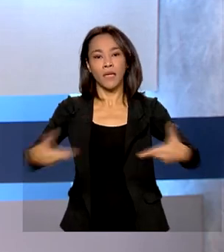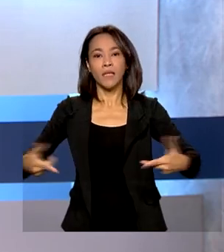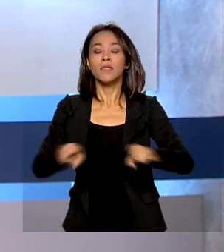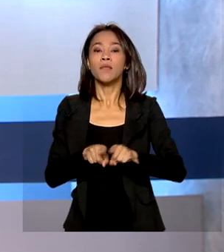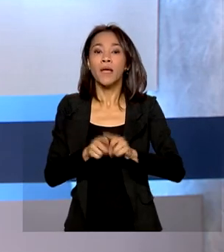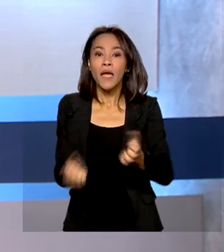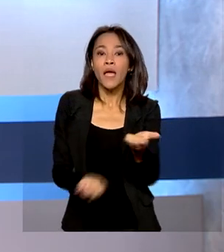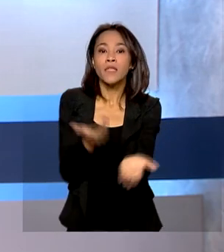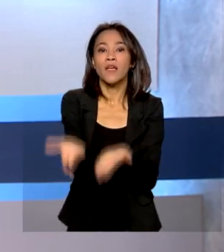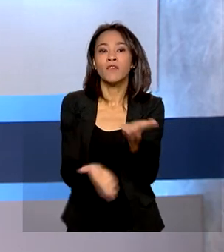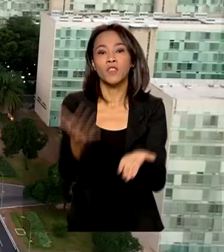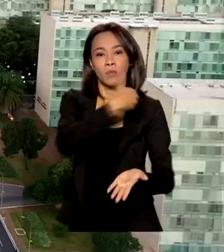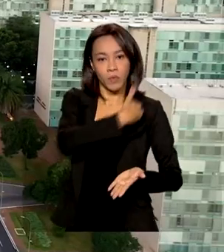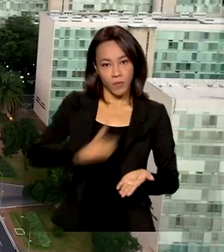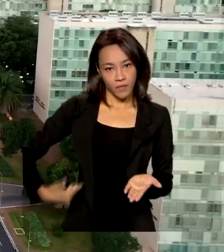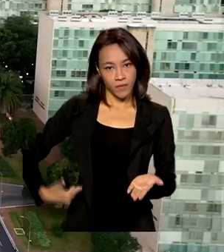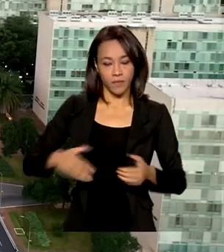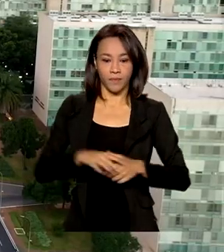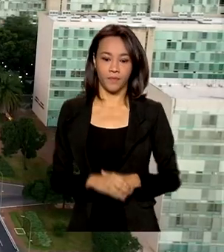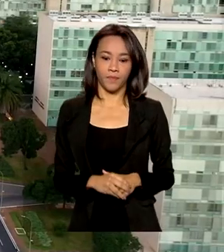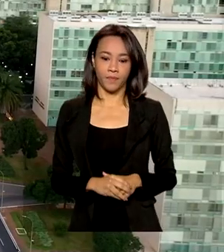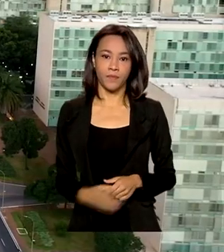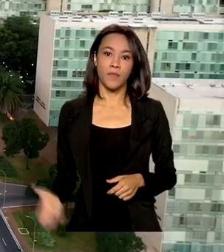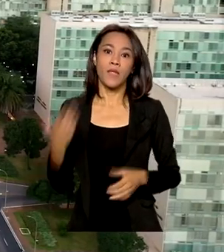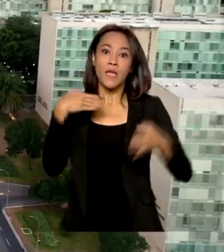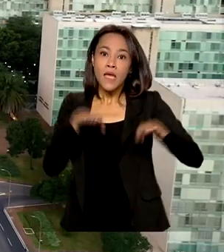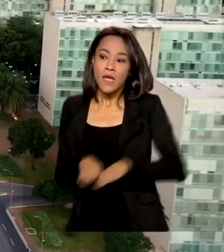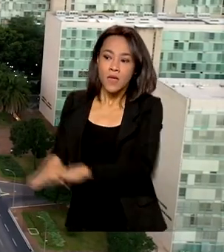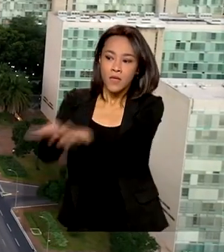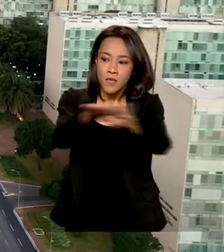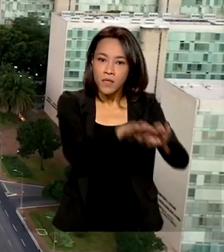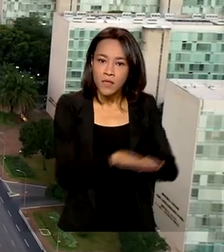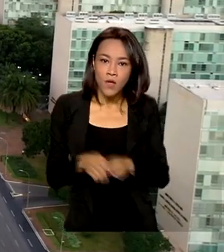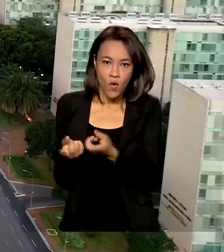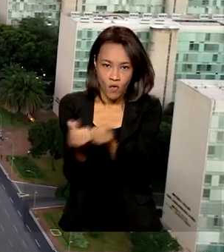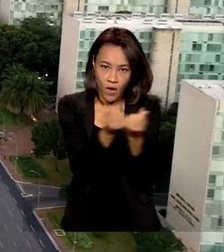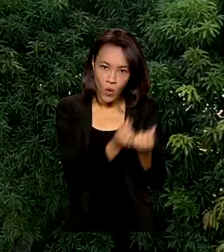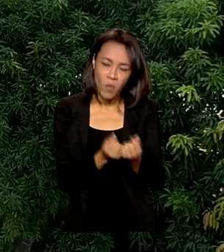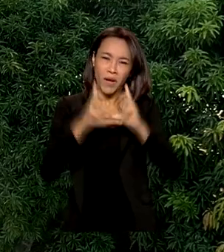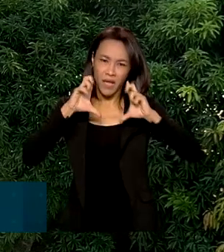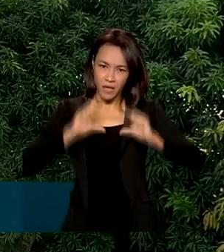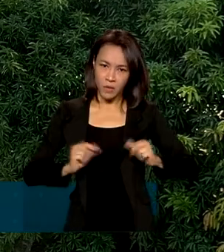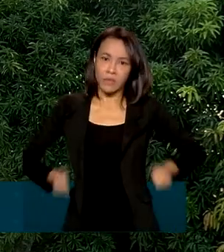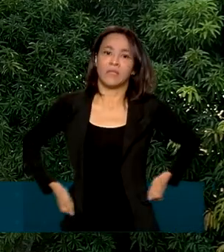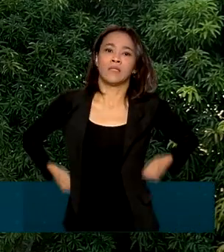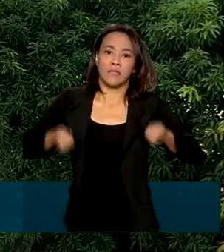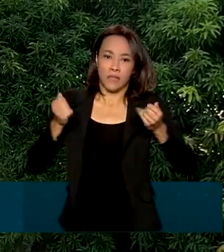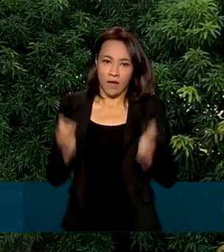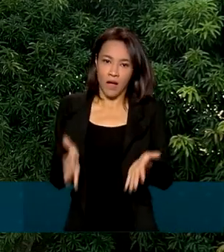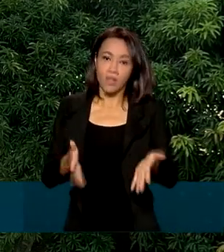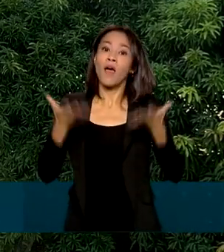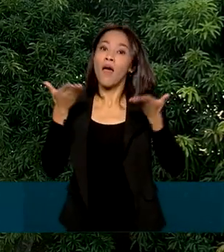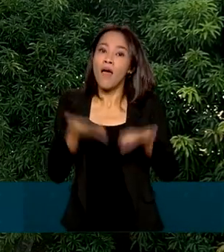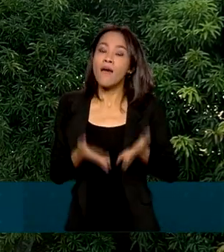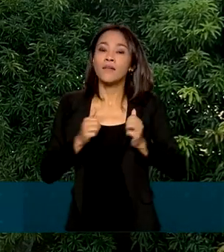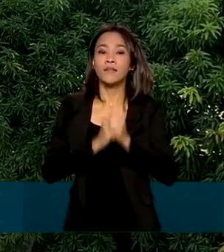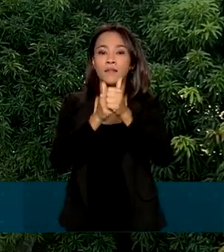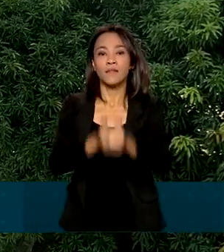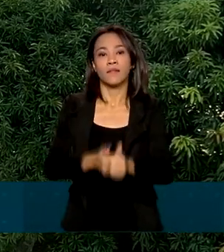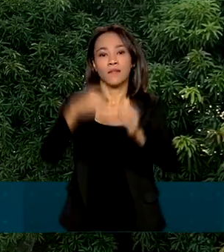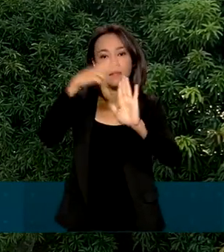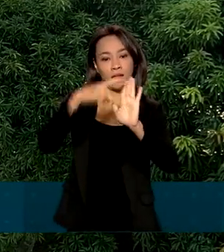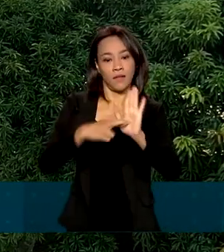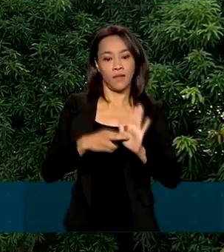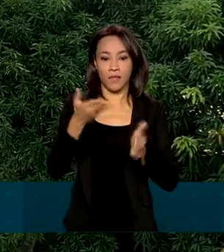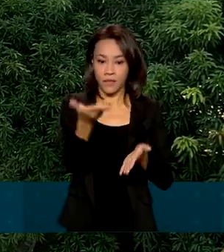para órgãos públicos padronizar preços para enxugar custos foi seguindo este princípio que o